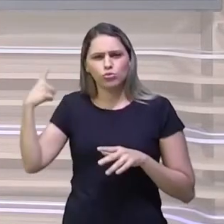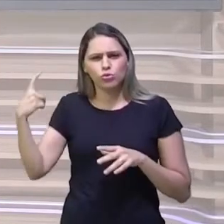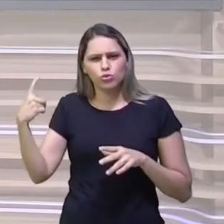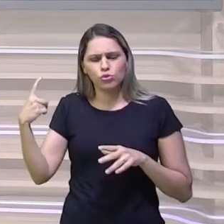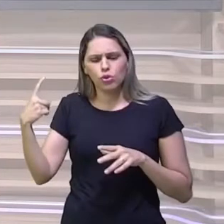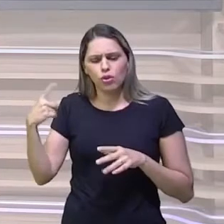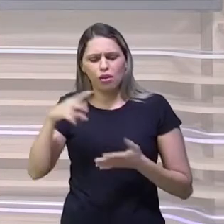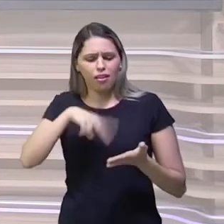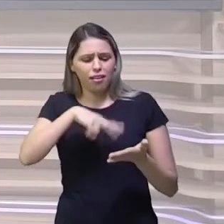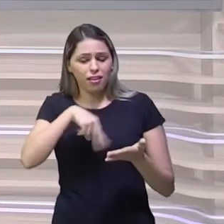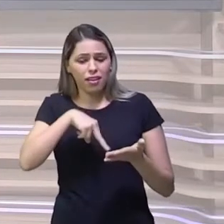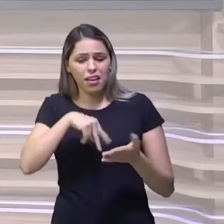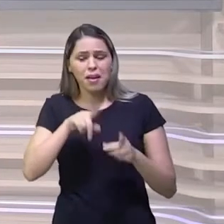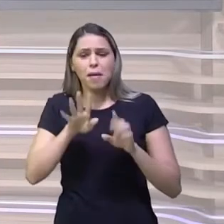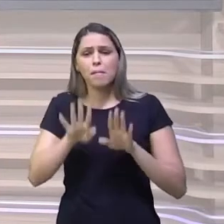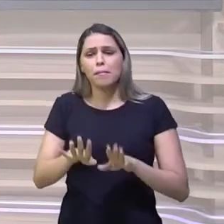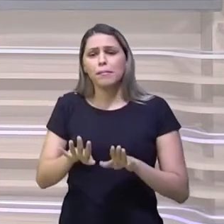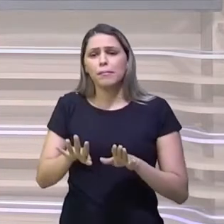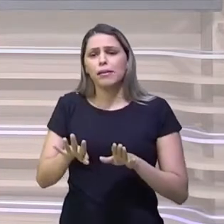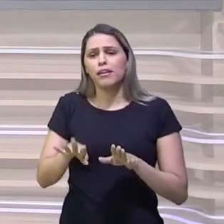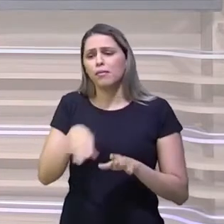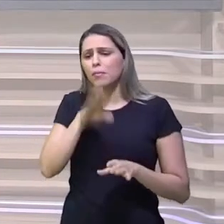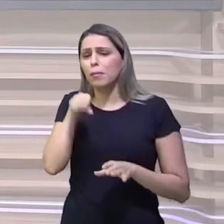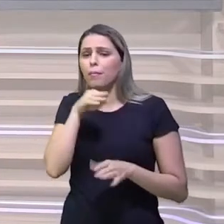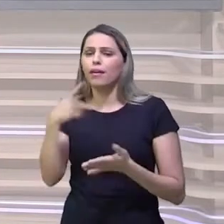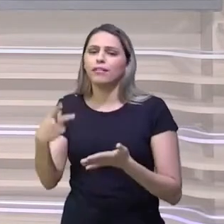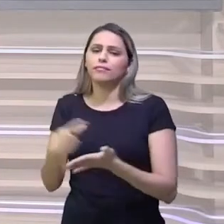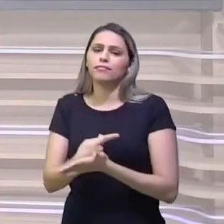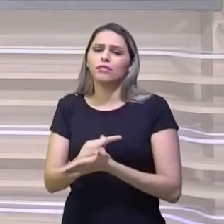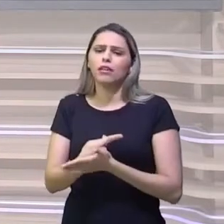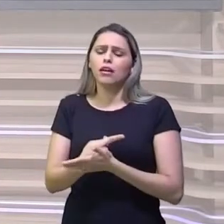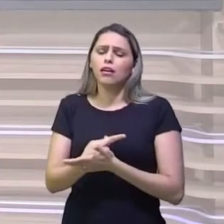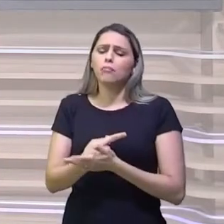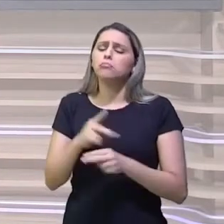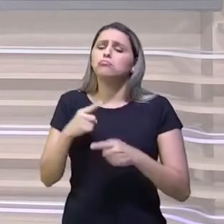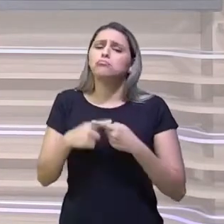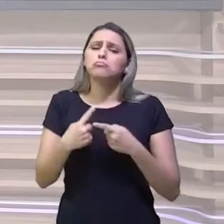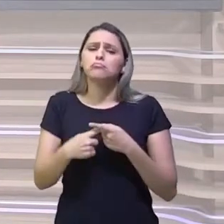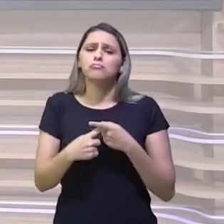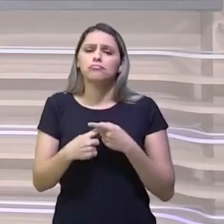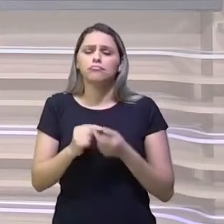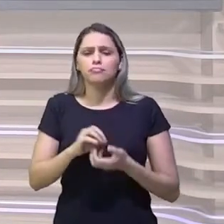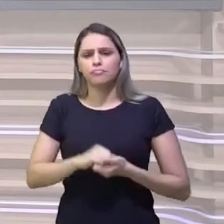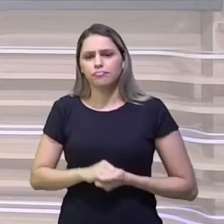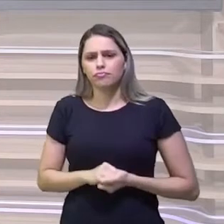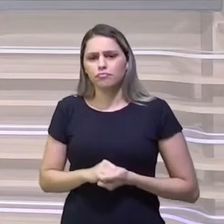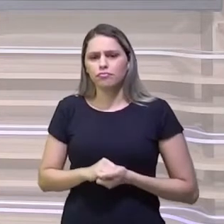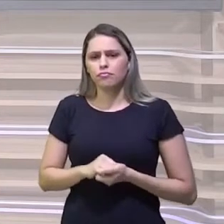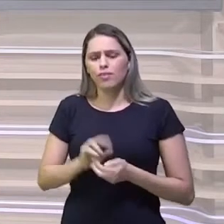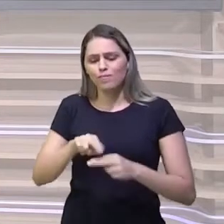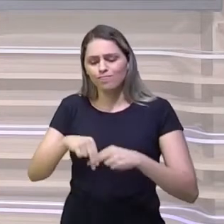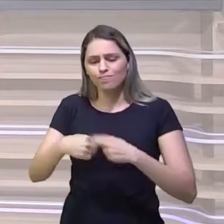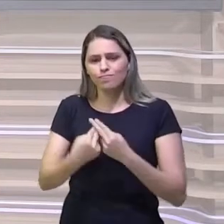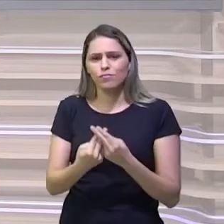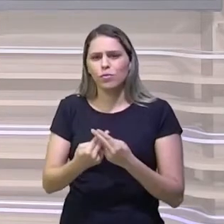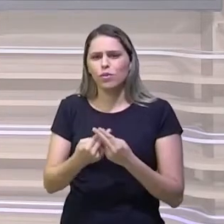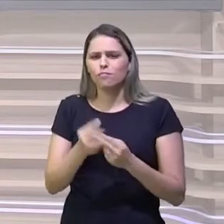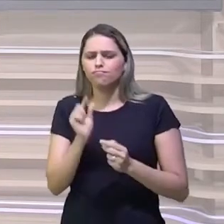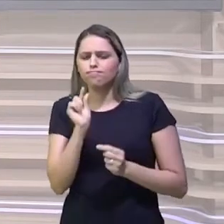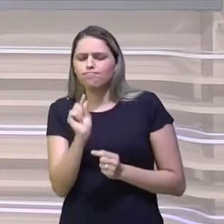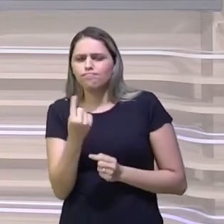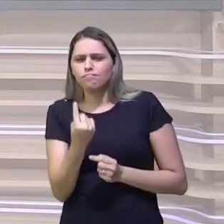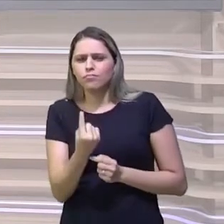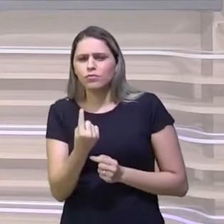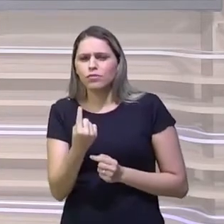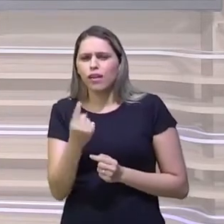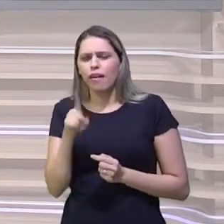lendo a palavrinha ali correta, a gente pronuncia errado. Mas por quê, professora? Por causa de uma coisinha que nós temos aqui, que ela